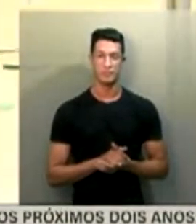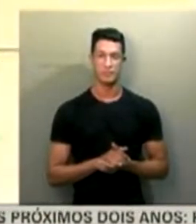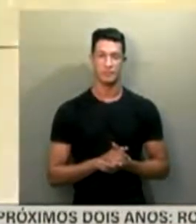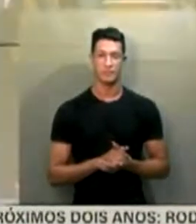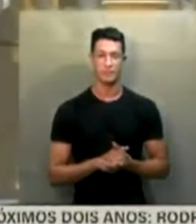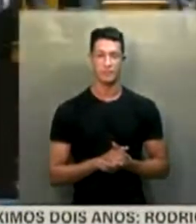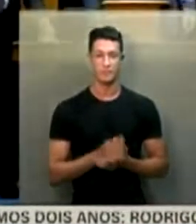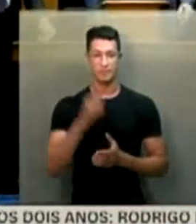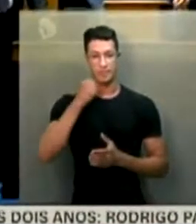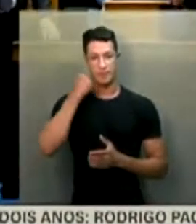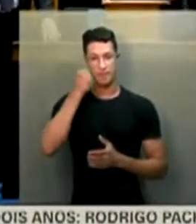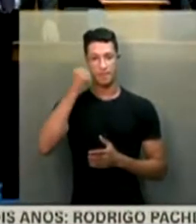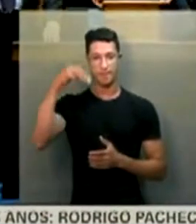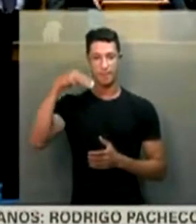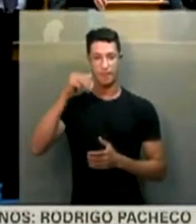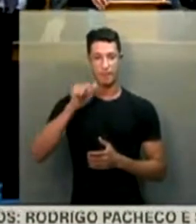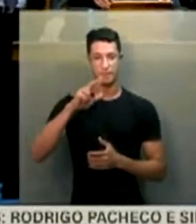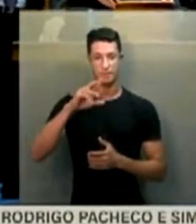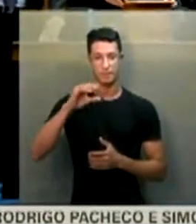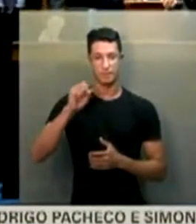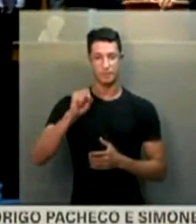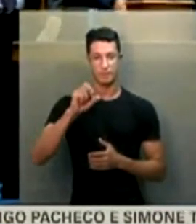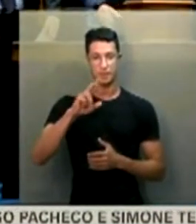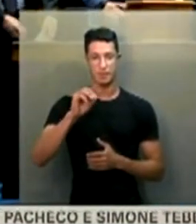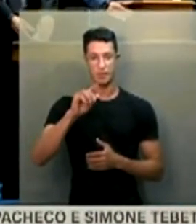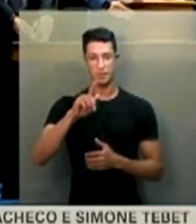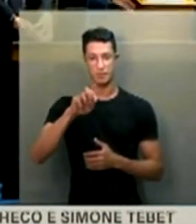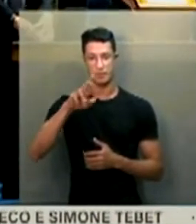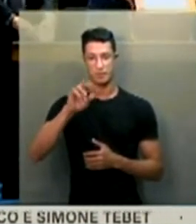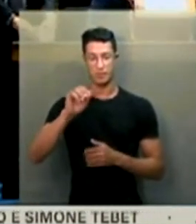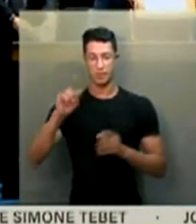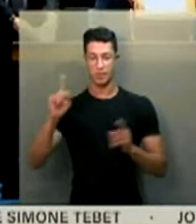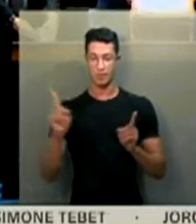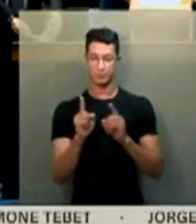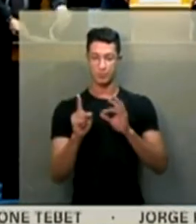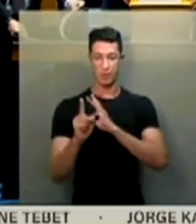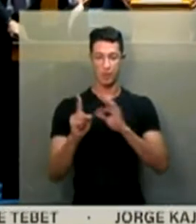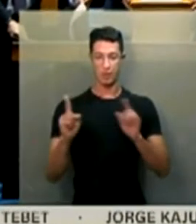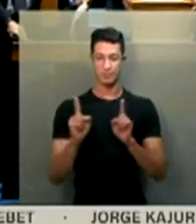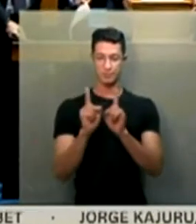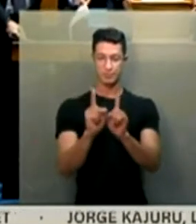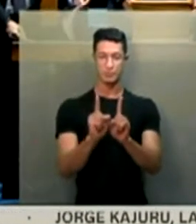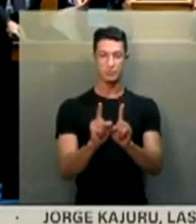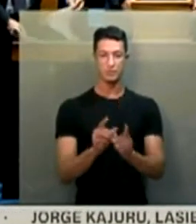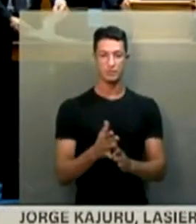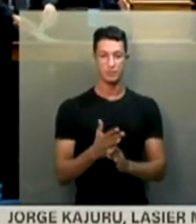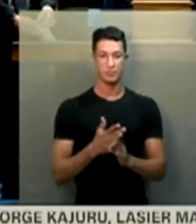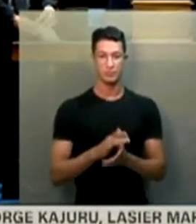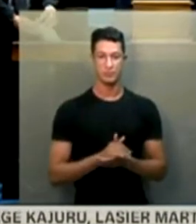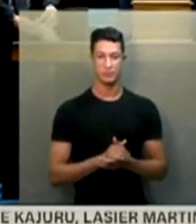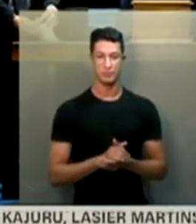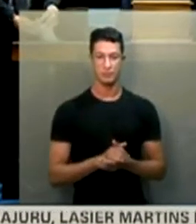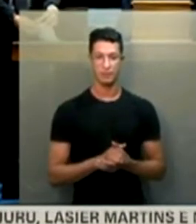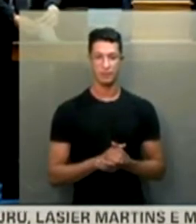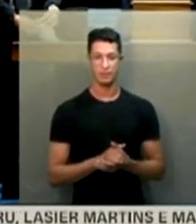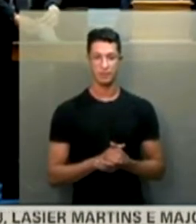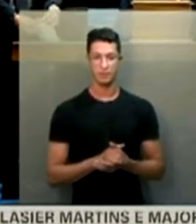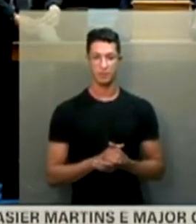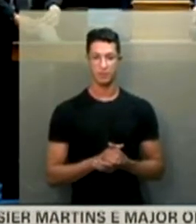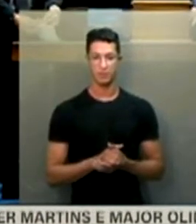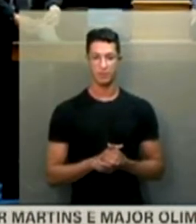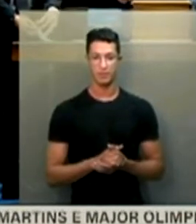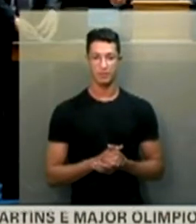Senador Marcos Rogério caminha-se junto com o policial legislativo para... Pode entregar para a secretaria essa urna que